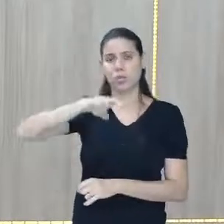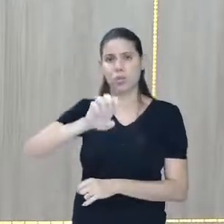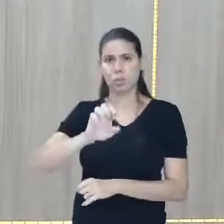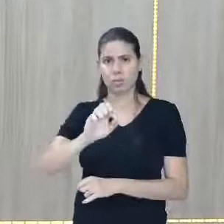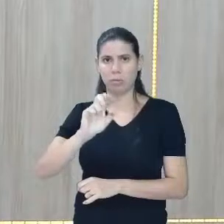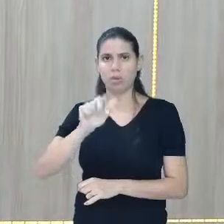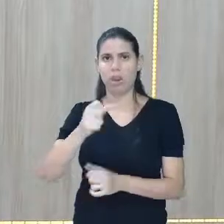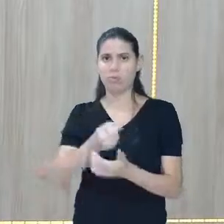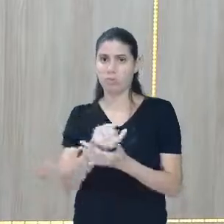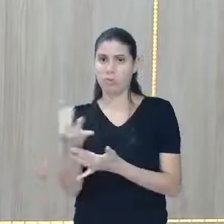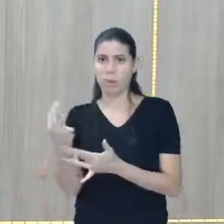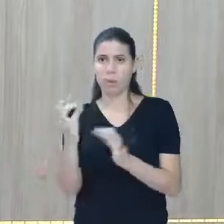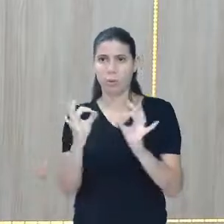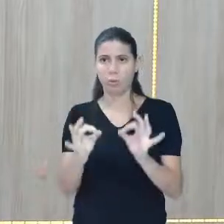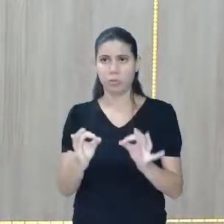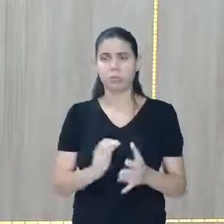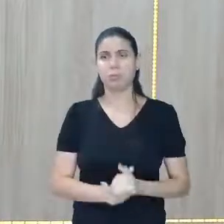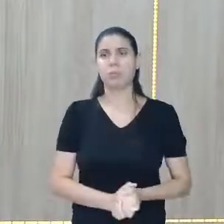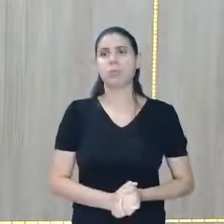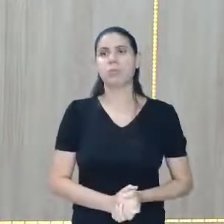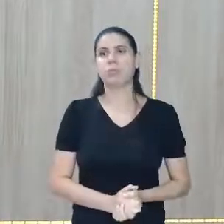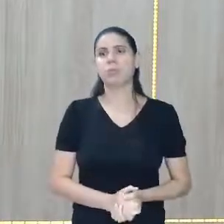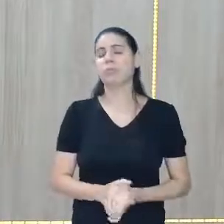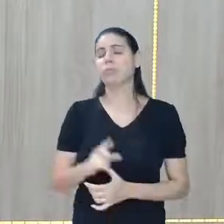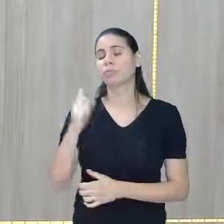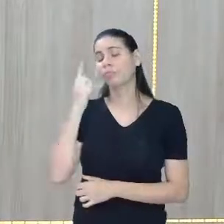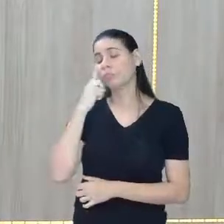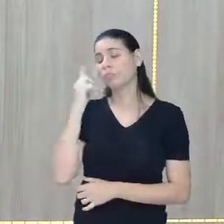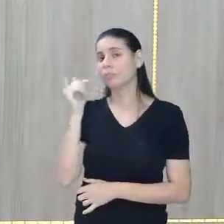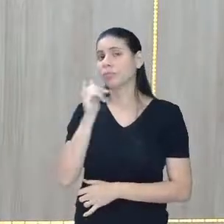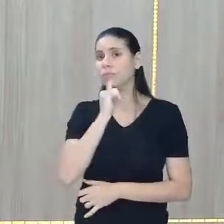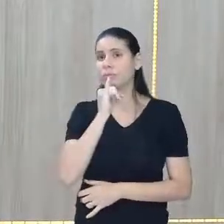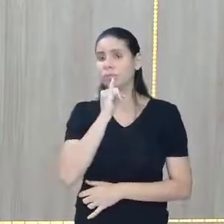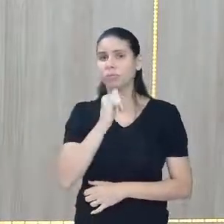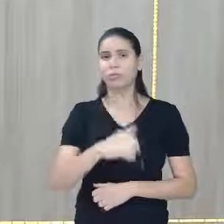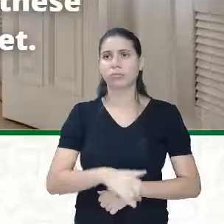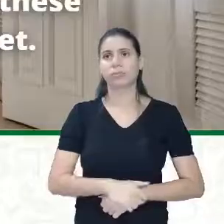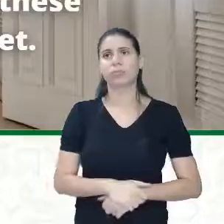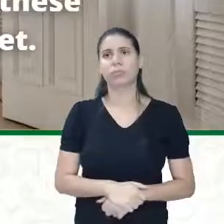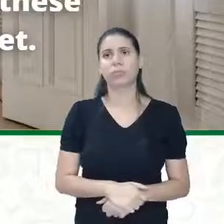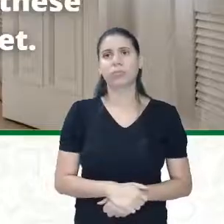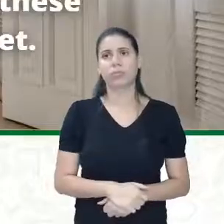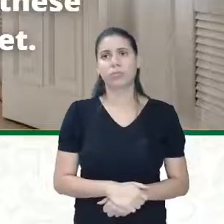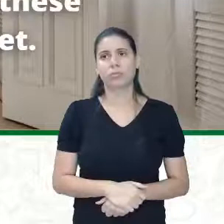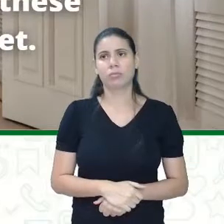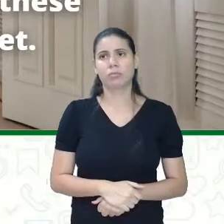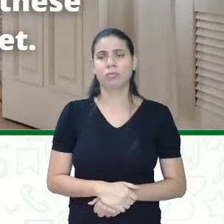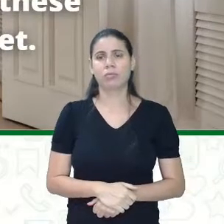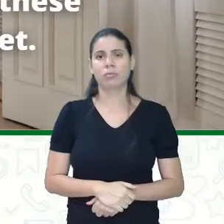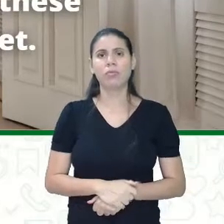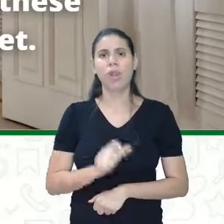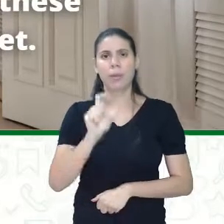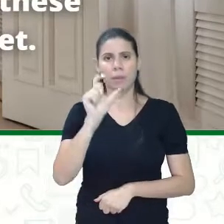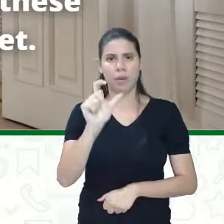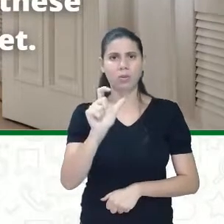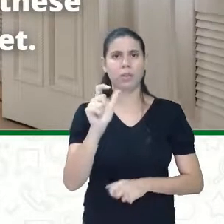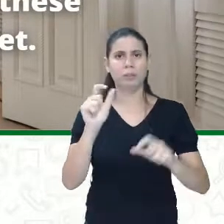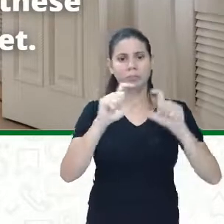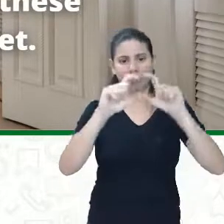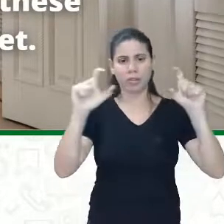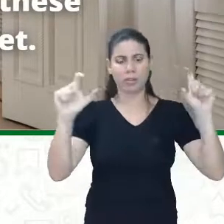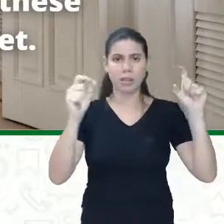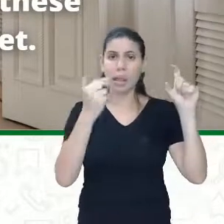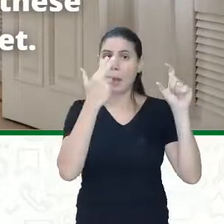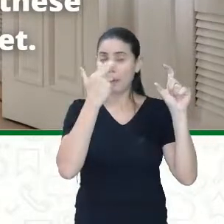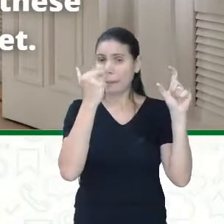ou umas, tá? Então aqui, por exemplo, ó, honey, lá, destacamos aqui a mesma conversa, destacamos aqui o